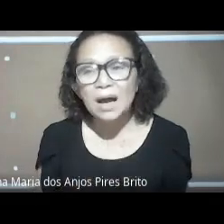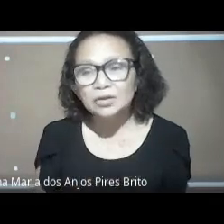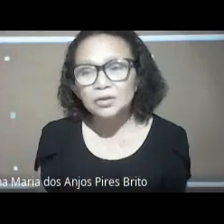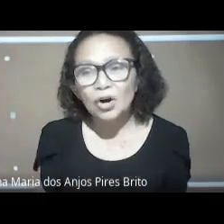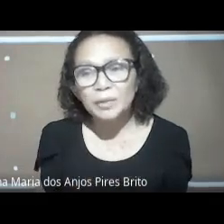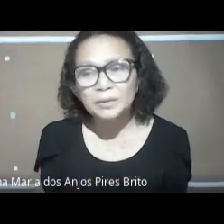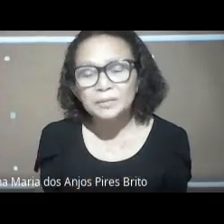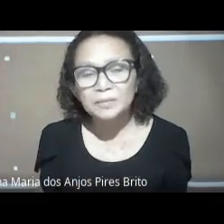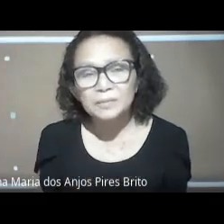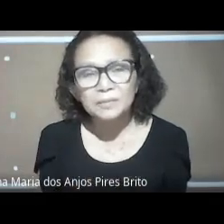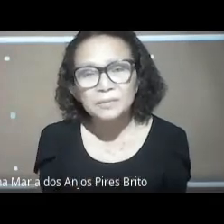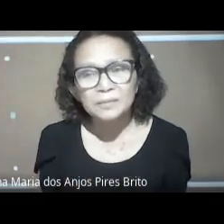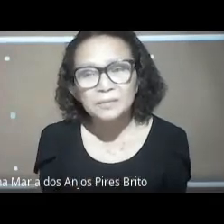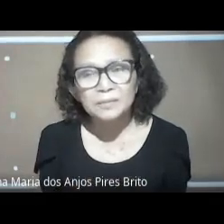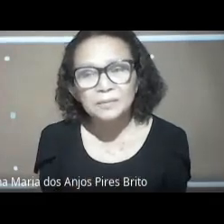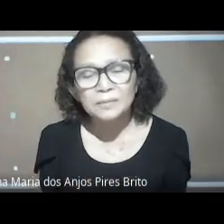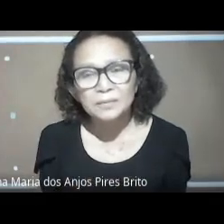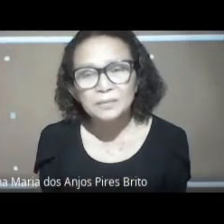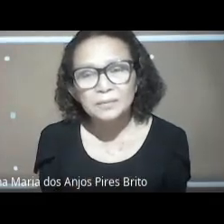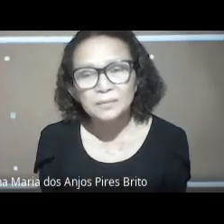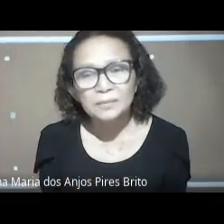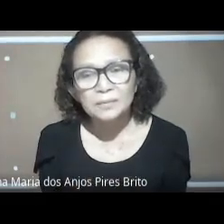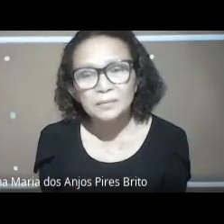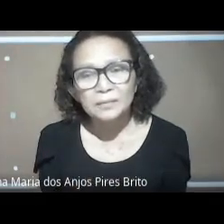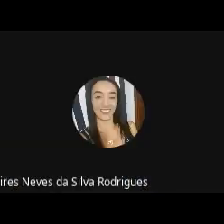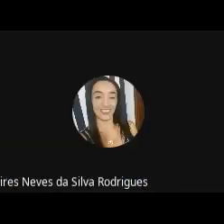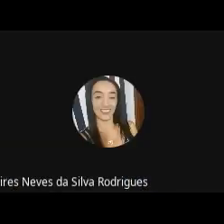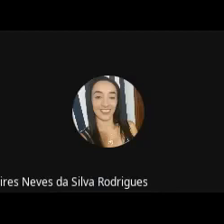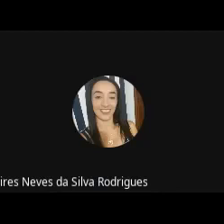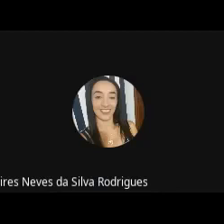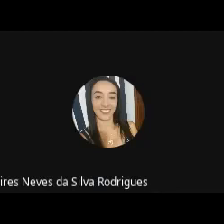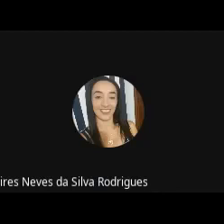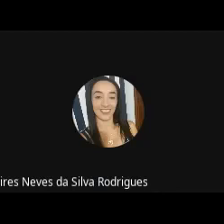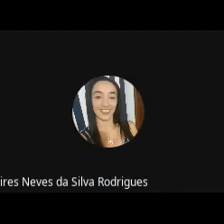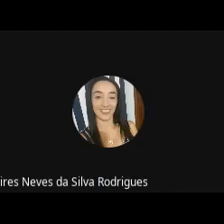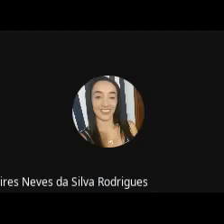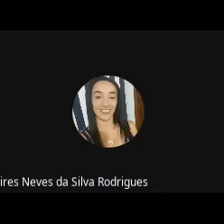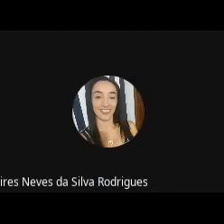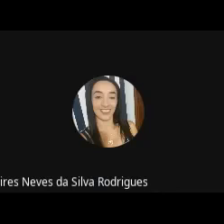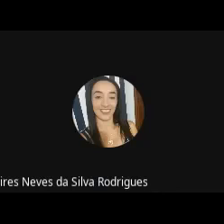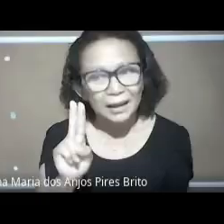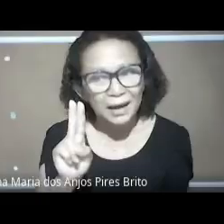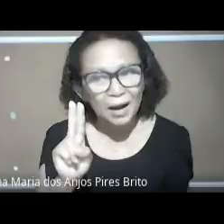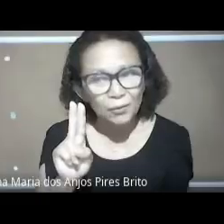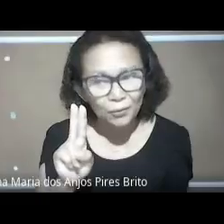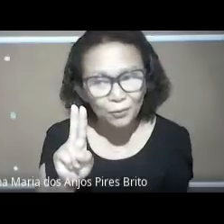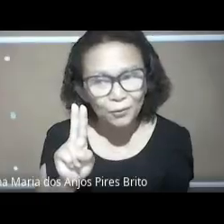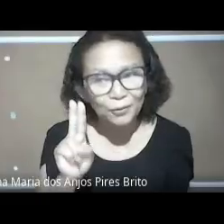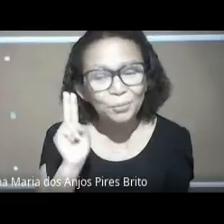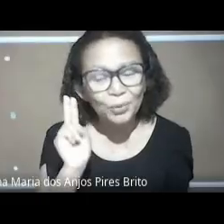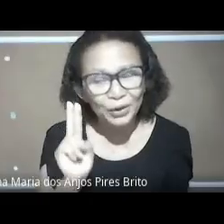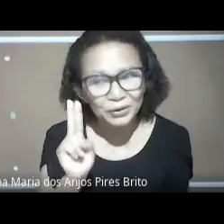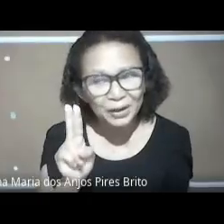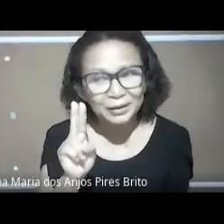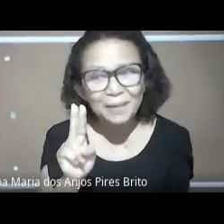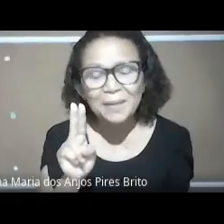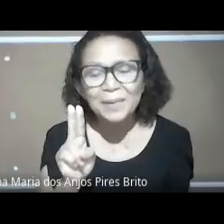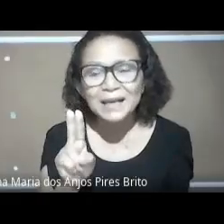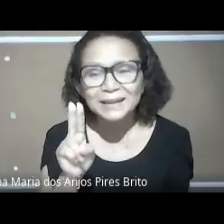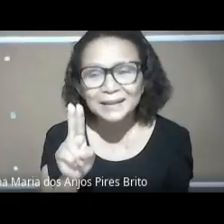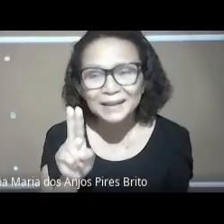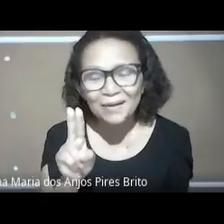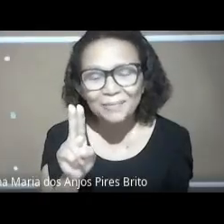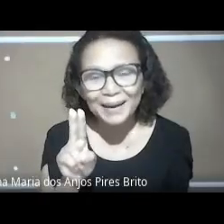E o sinal de nome? É o dedinho correndo assim na frente. Os dois Letra dedos. U, por isso que eu